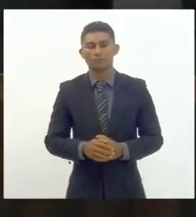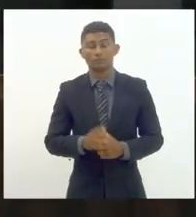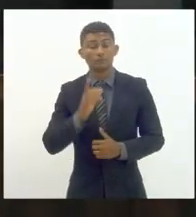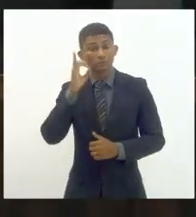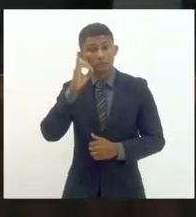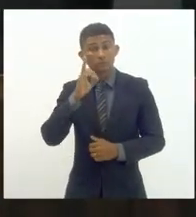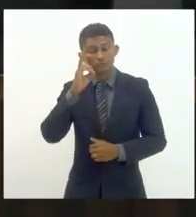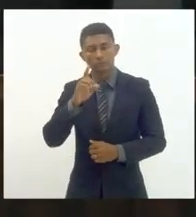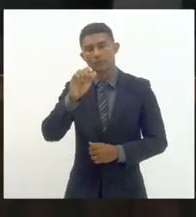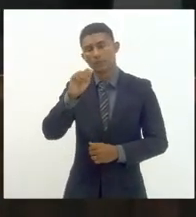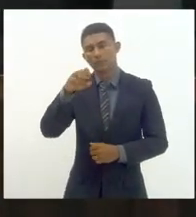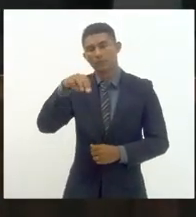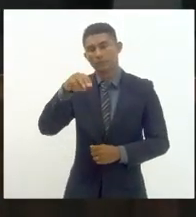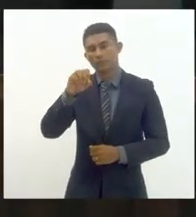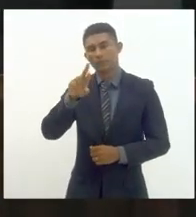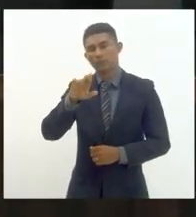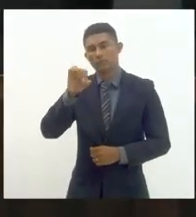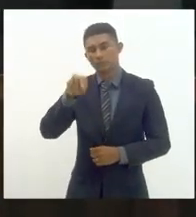Deputado Rodrigo Amorim.